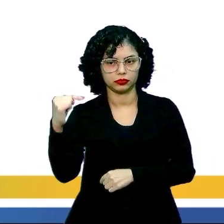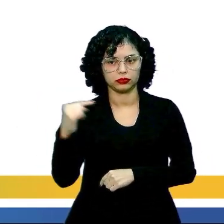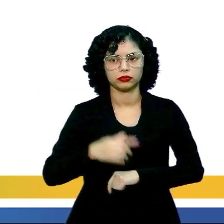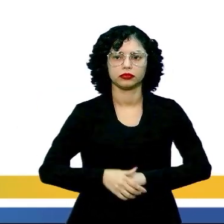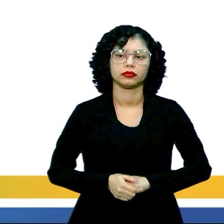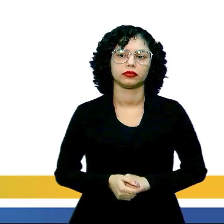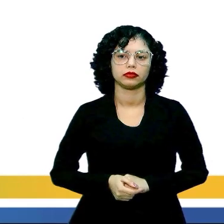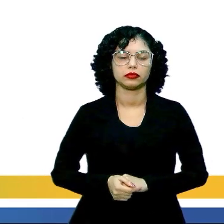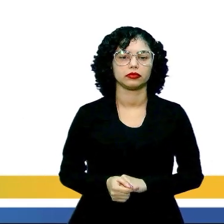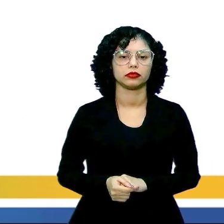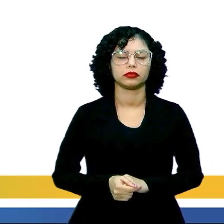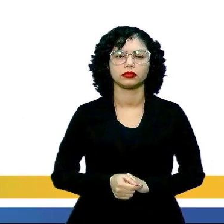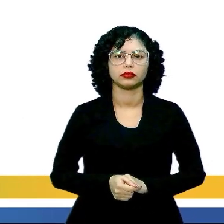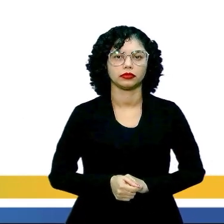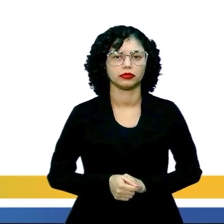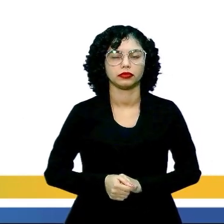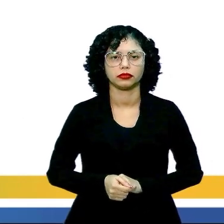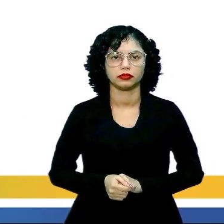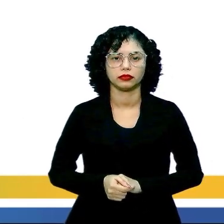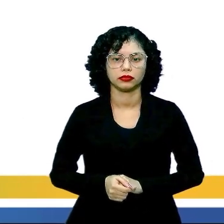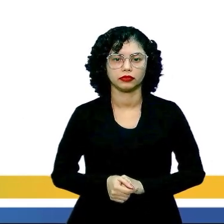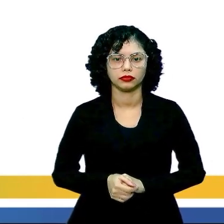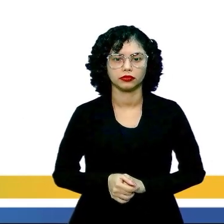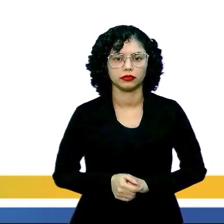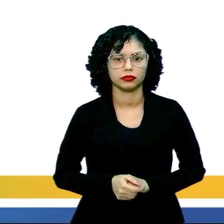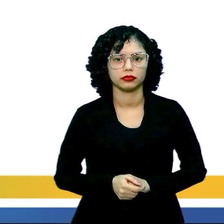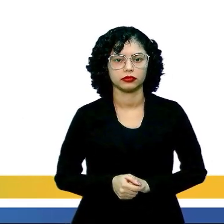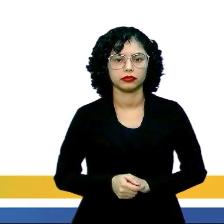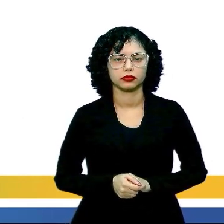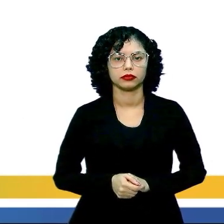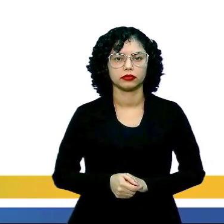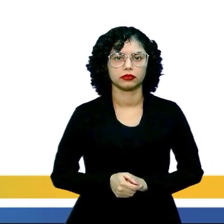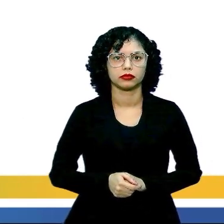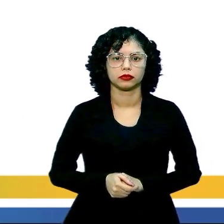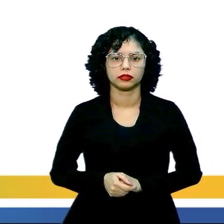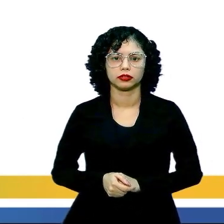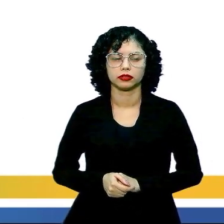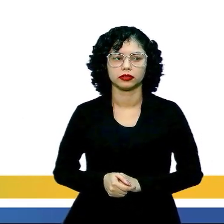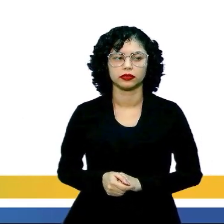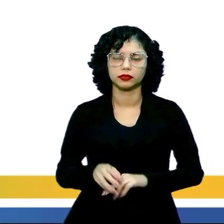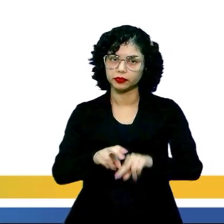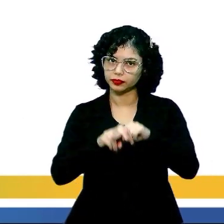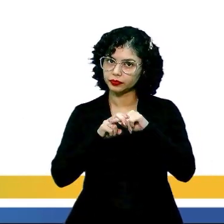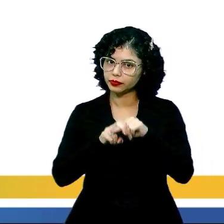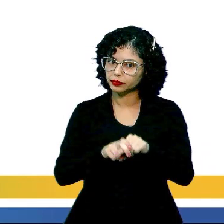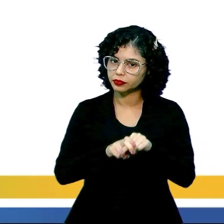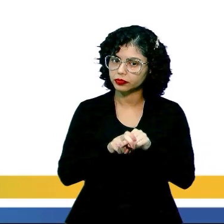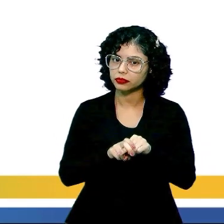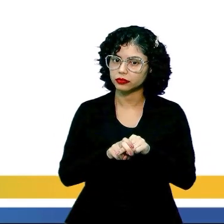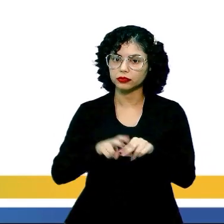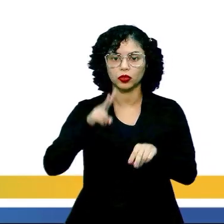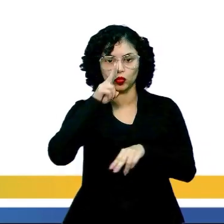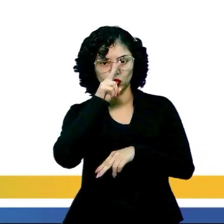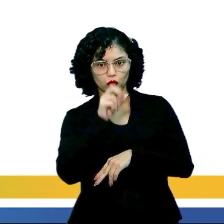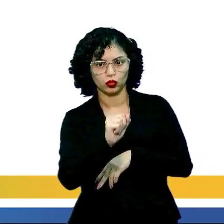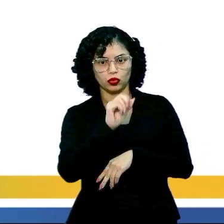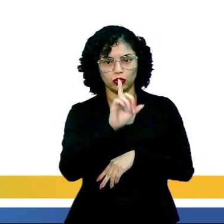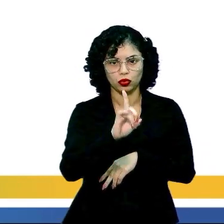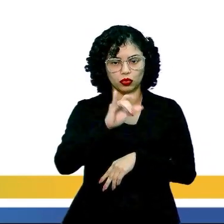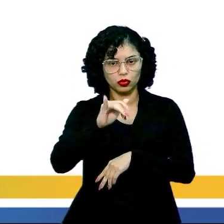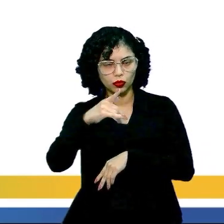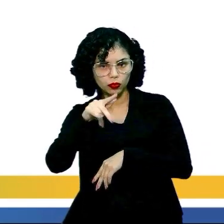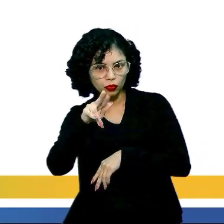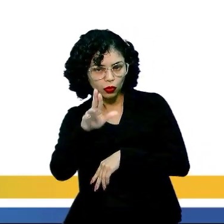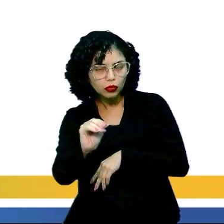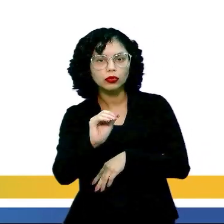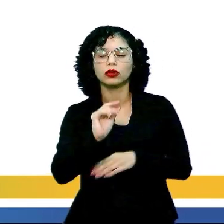cloros têm a característica negativa, certo? Então, por isso que essa força é chamada de